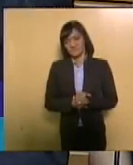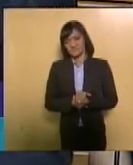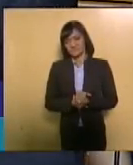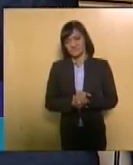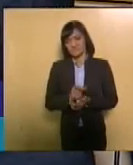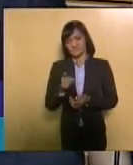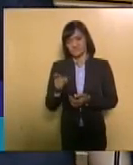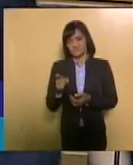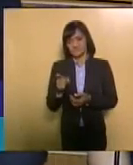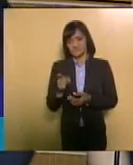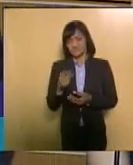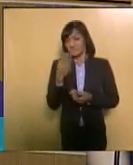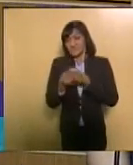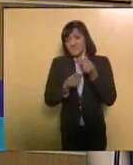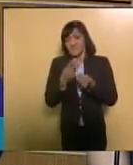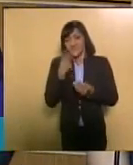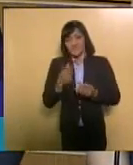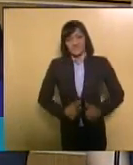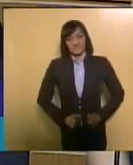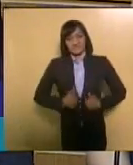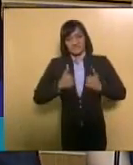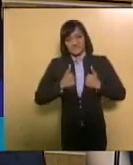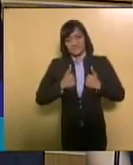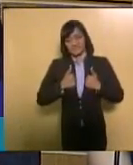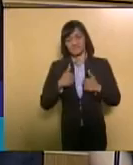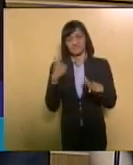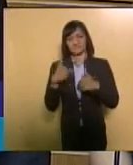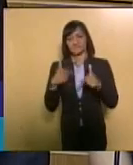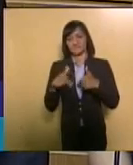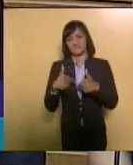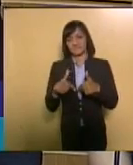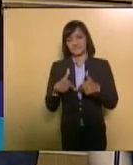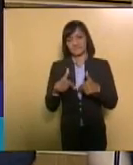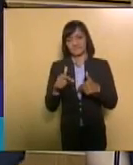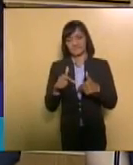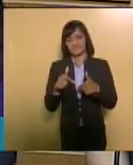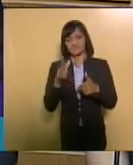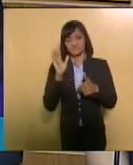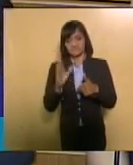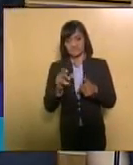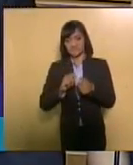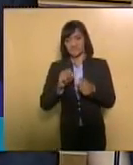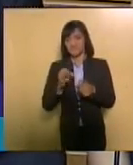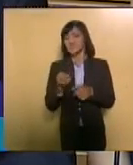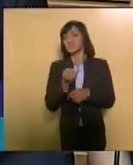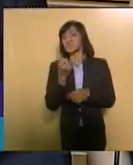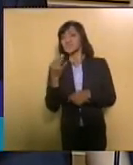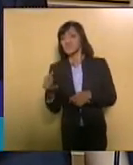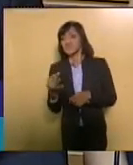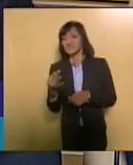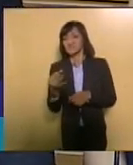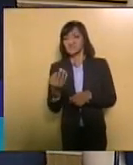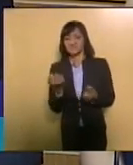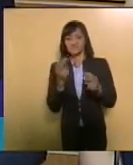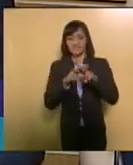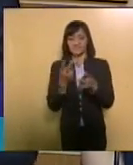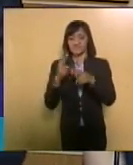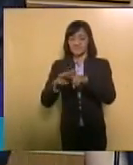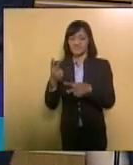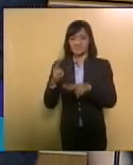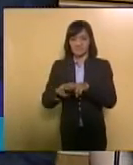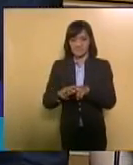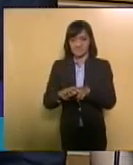estava se rizando dizendo do um excelente trabalho de polícia que lá fizeram fizeram não sei quantos milhões de abordagem policial